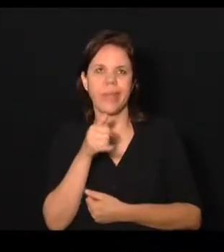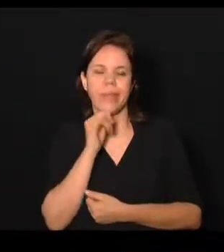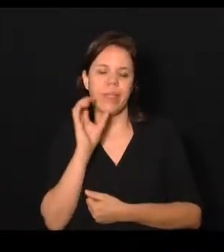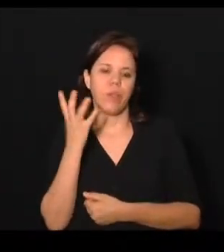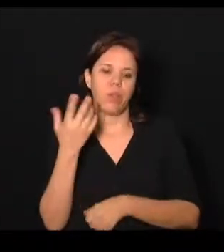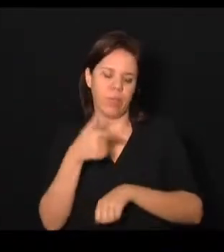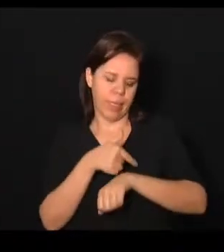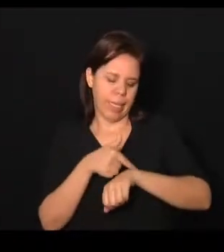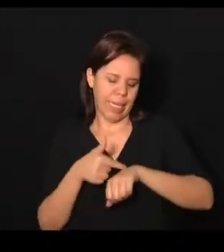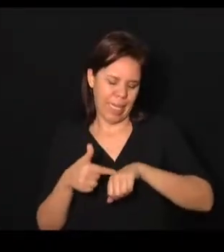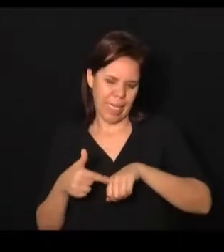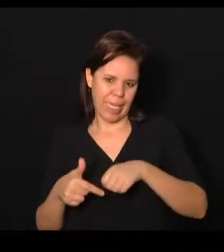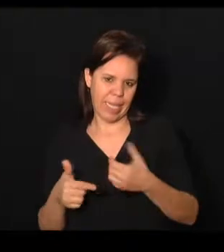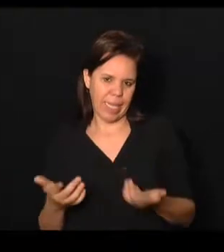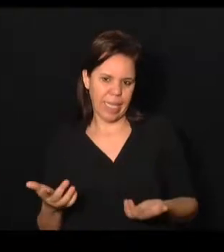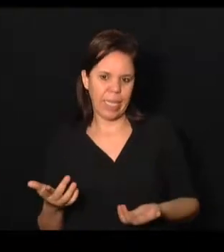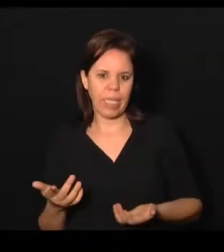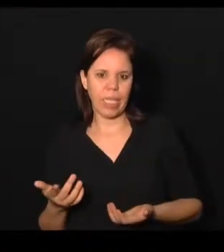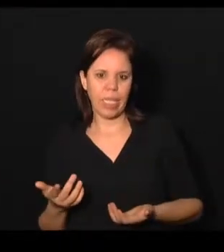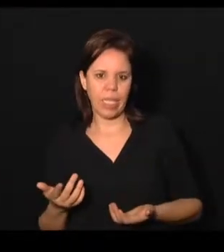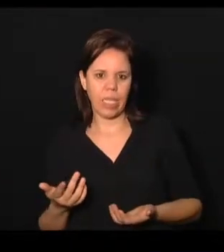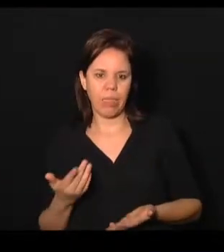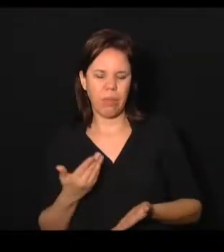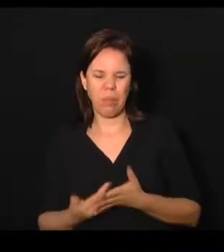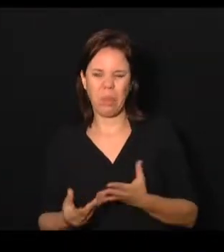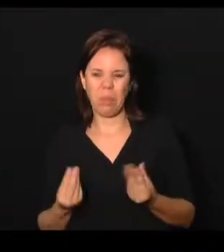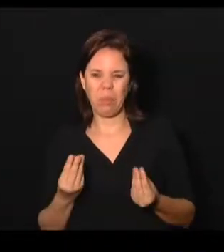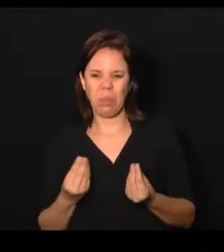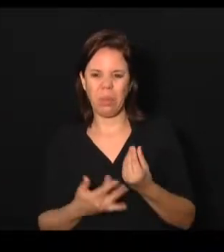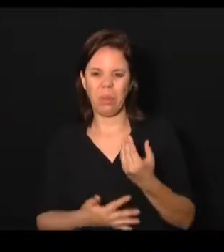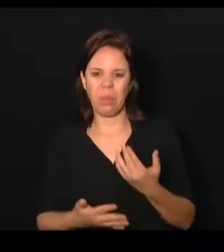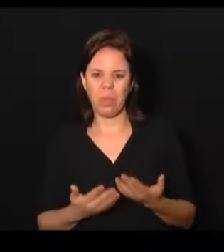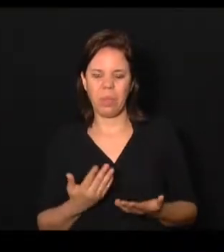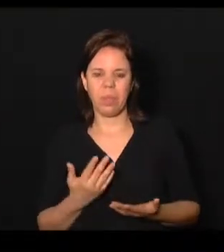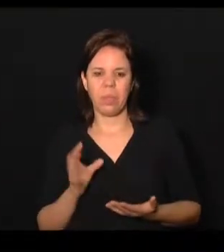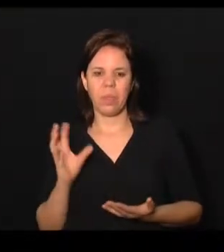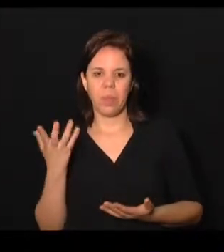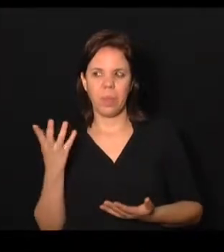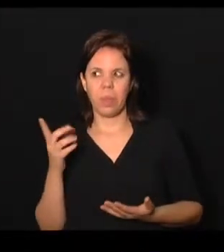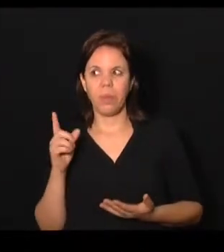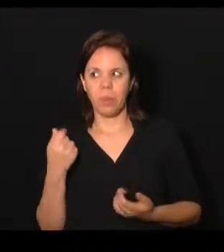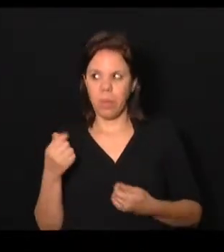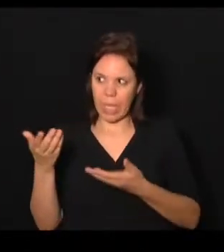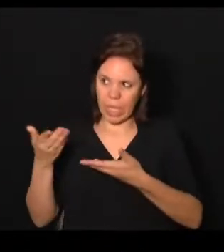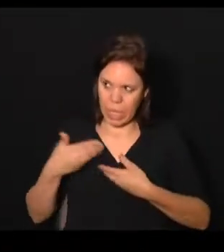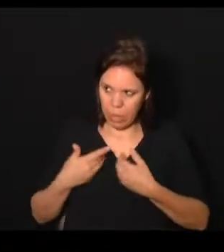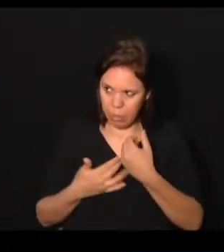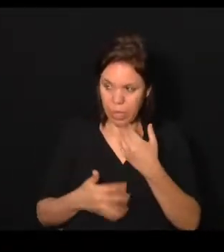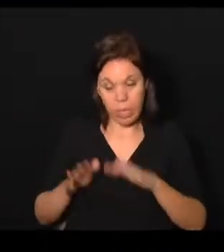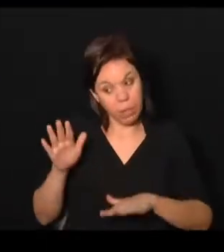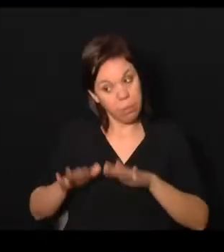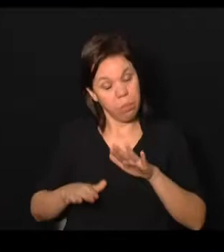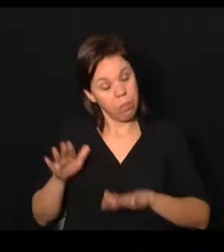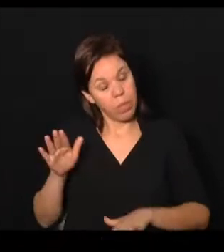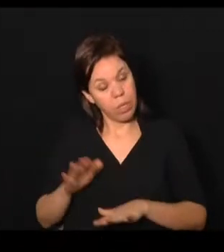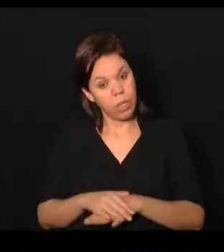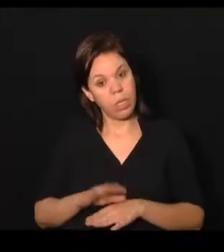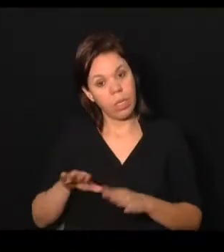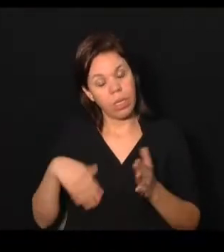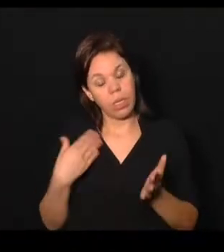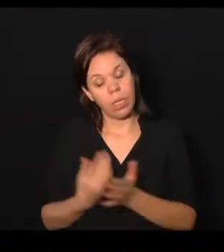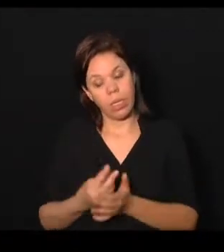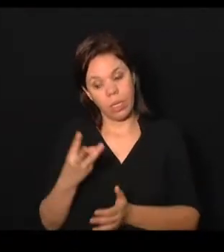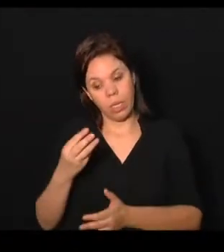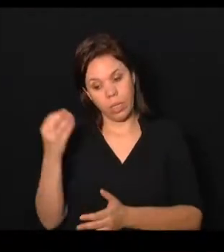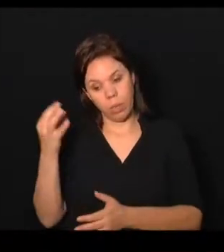sofri um corte aqui e eu perdi uma grande quantidade de sangue, né? Eu vou precisar receber sangue? Depende. Até